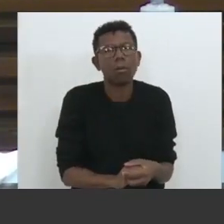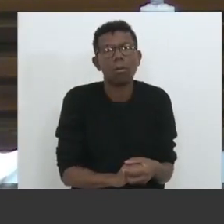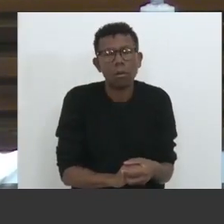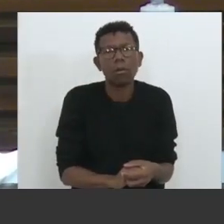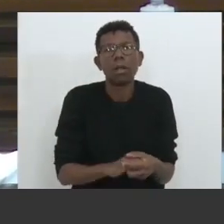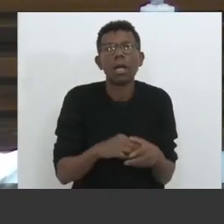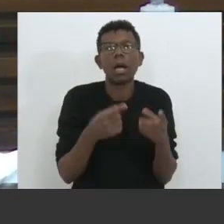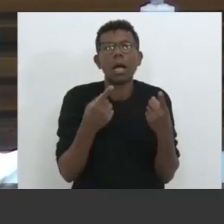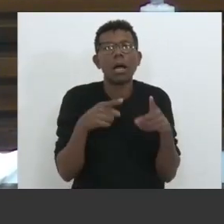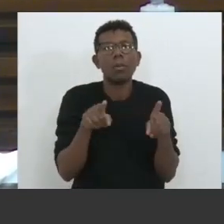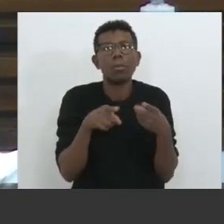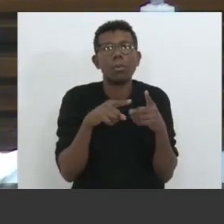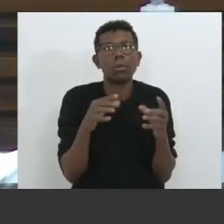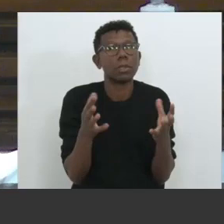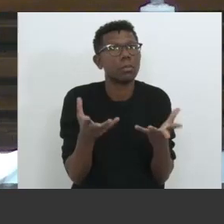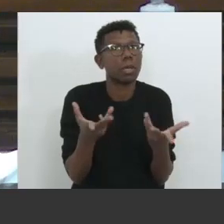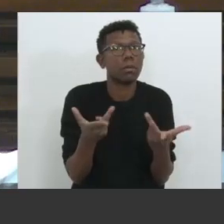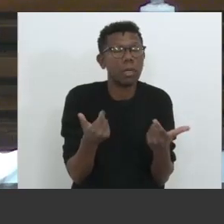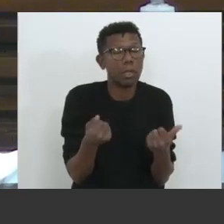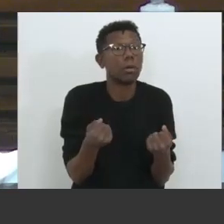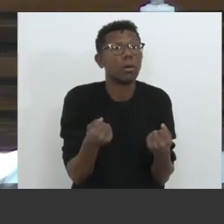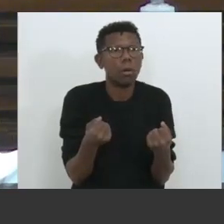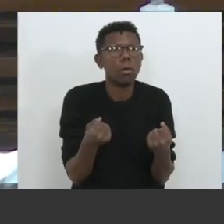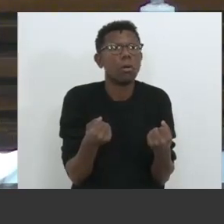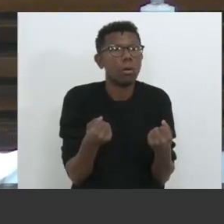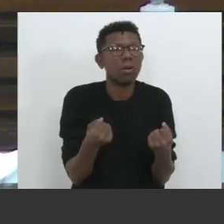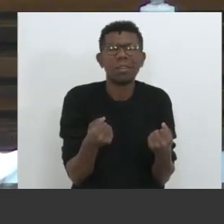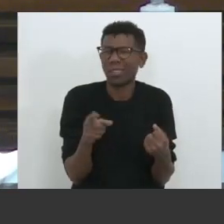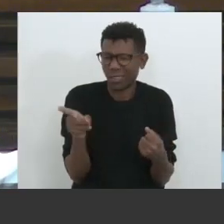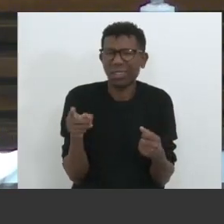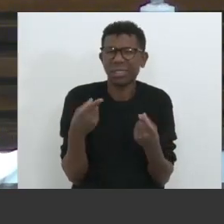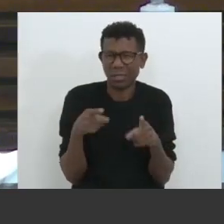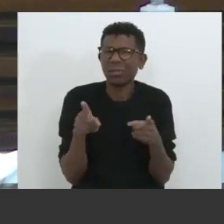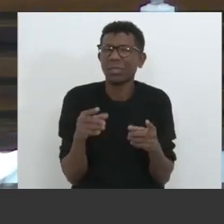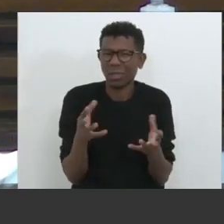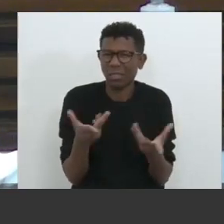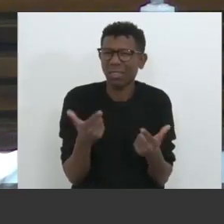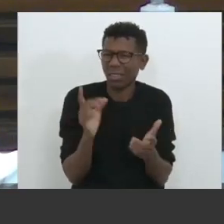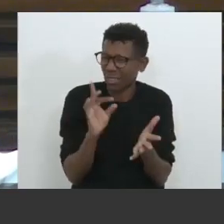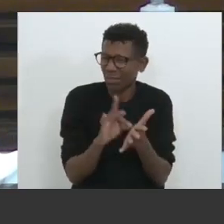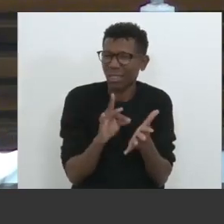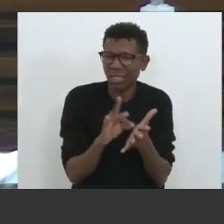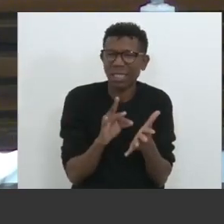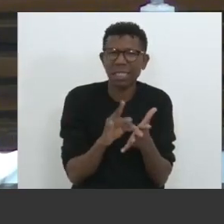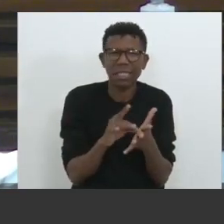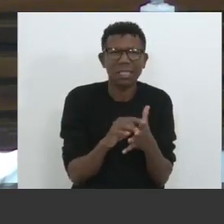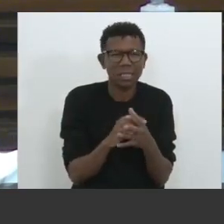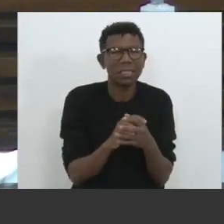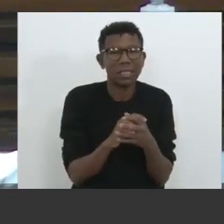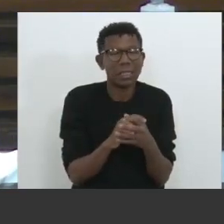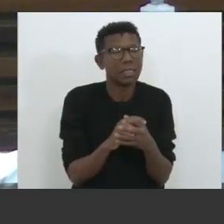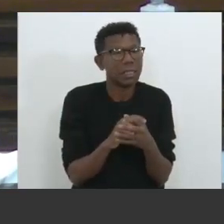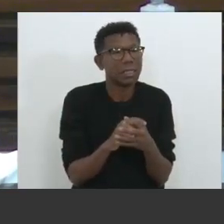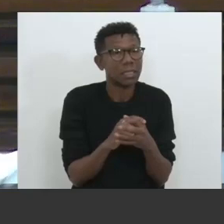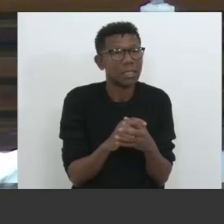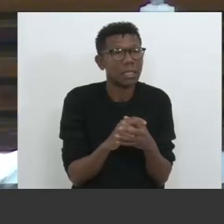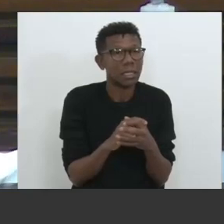musical maravilhoso lá meu foi maravilhoso aquele musical Inclusive eu sou personagem